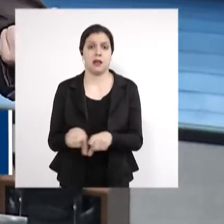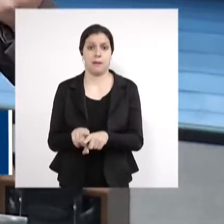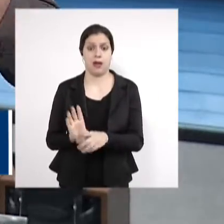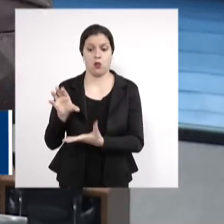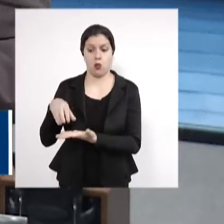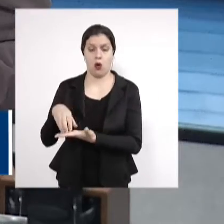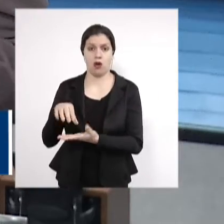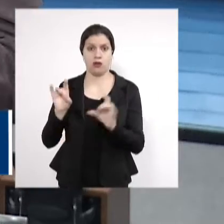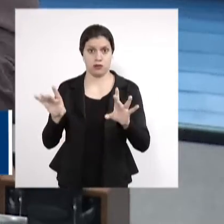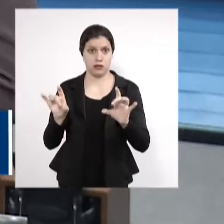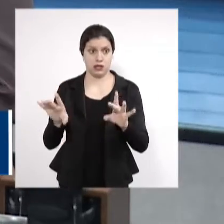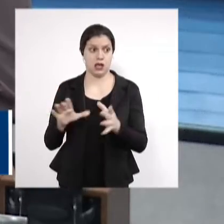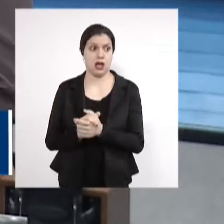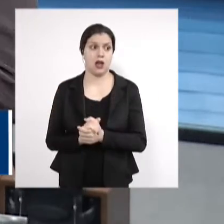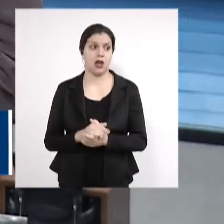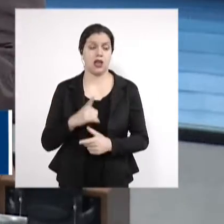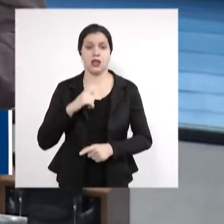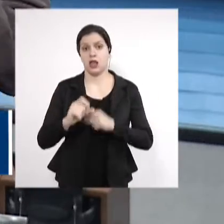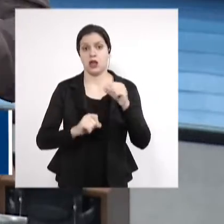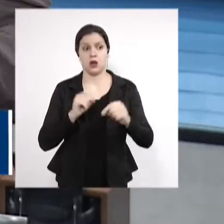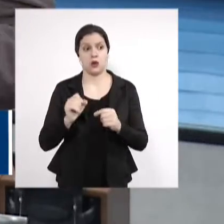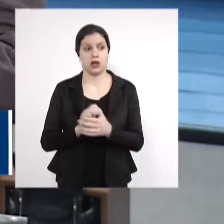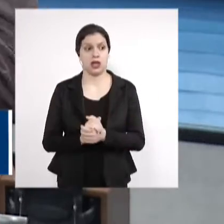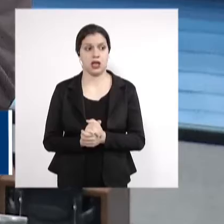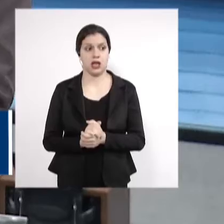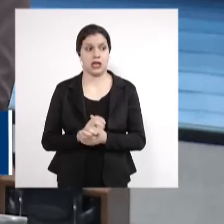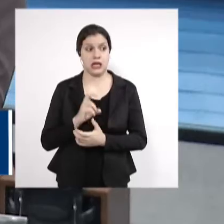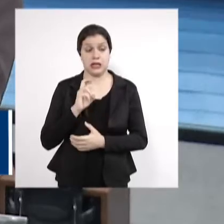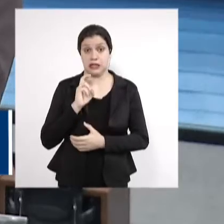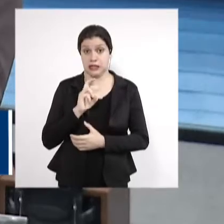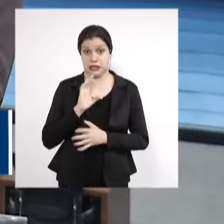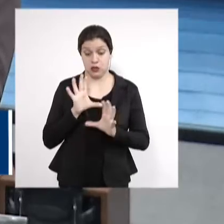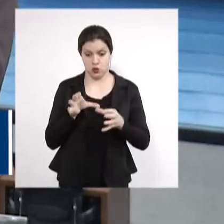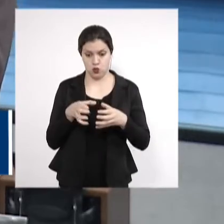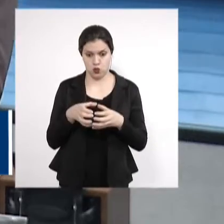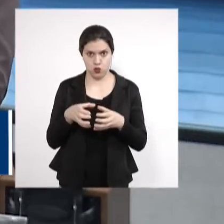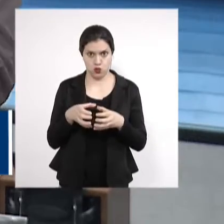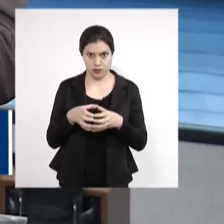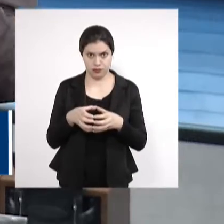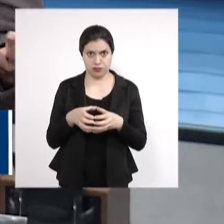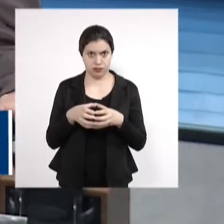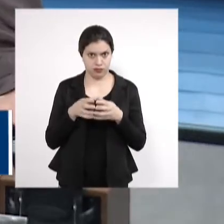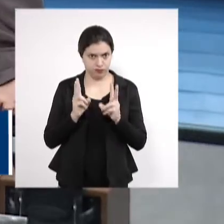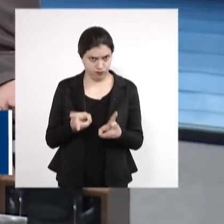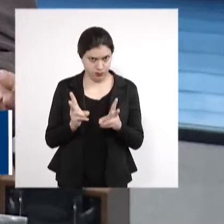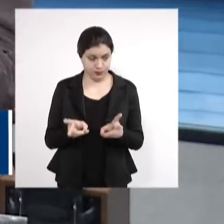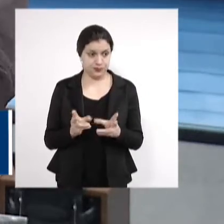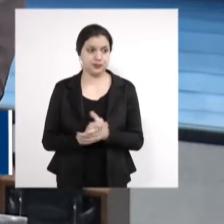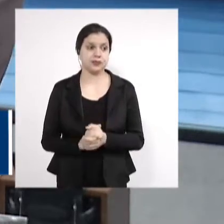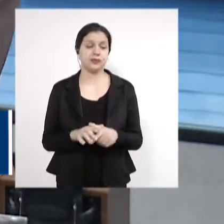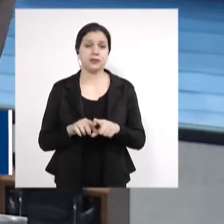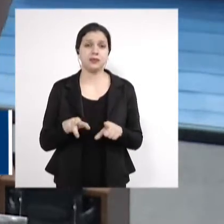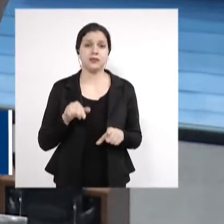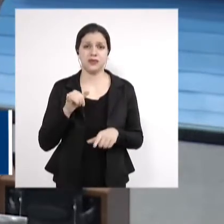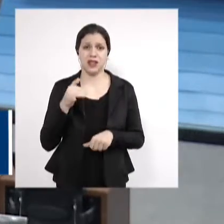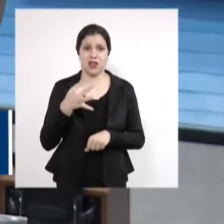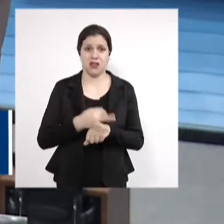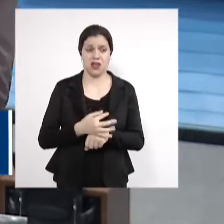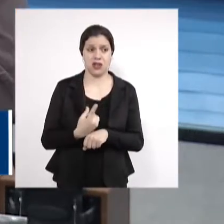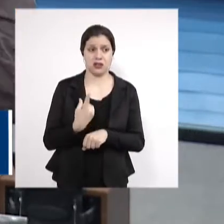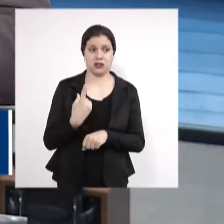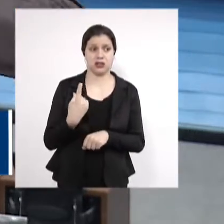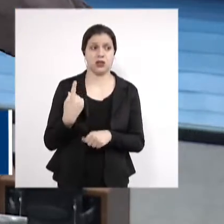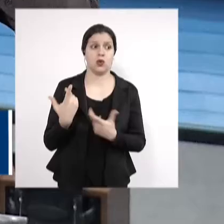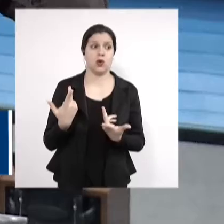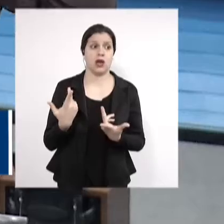Então, as sessões, hoje, a regulamentação é que ela tem 5 membros fixos. E, às vezes, na ausência de um membro, já sobram 4, poderia